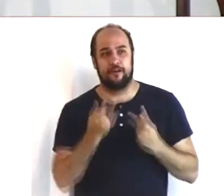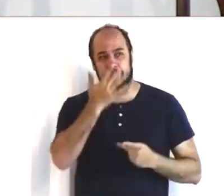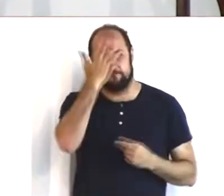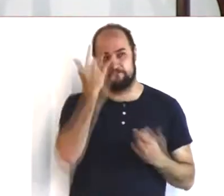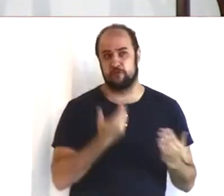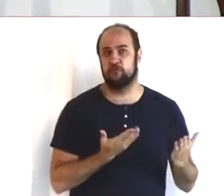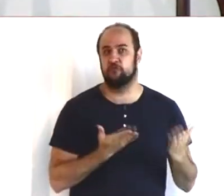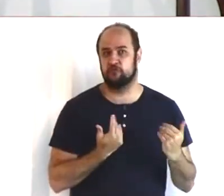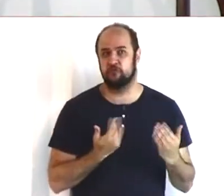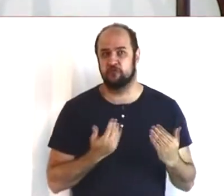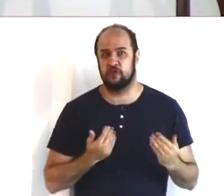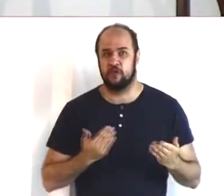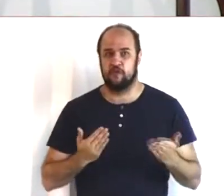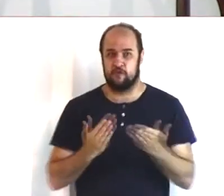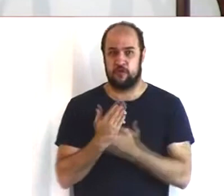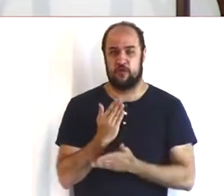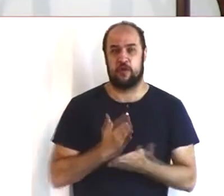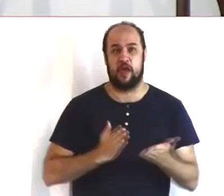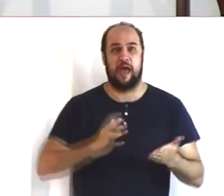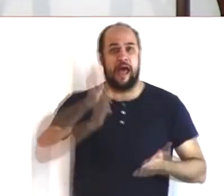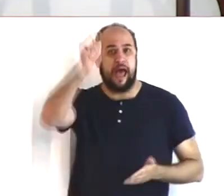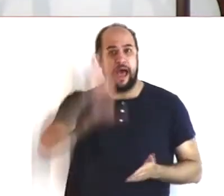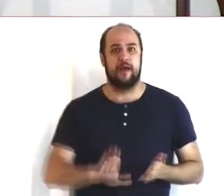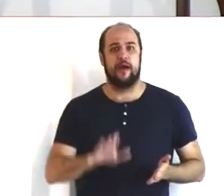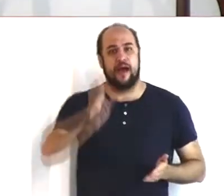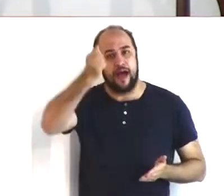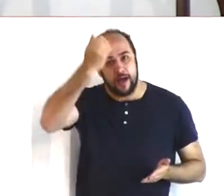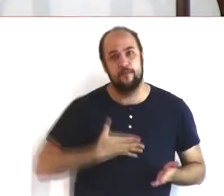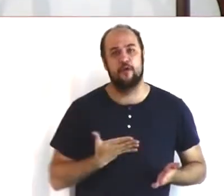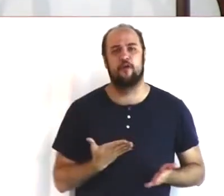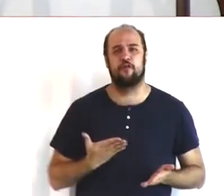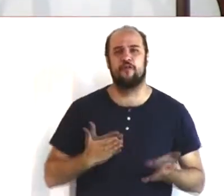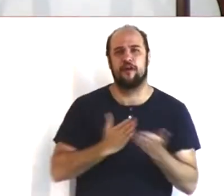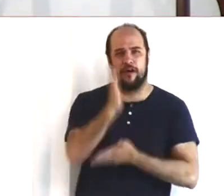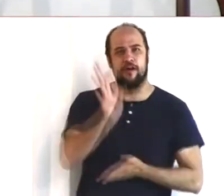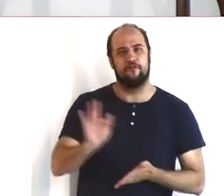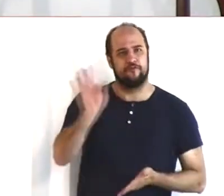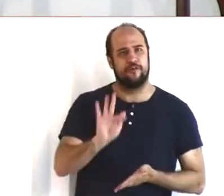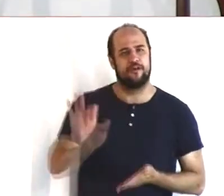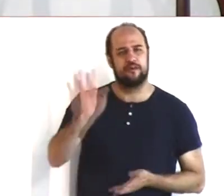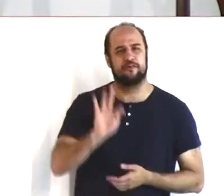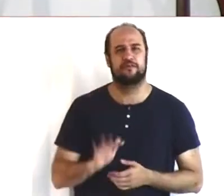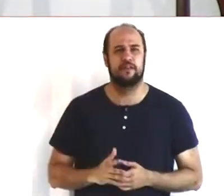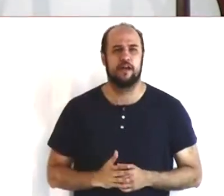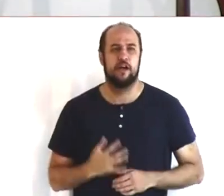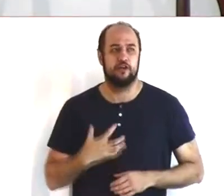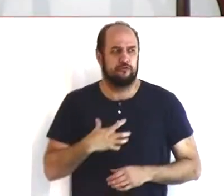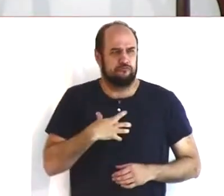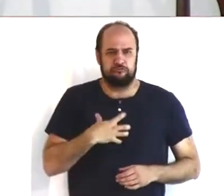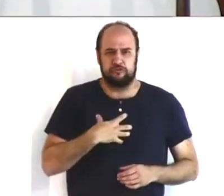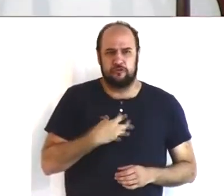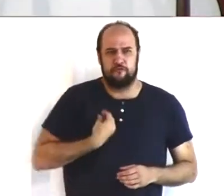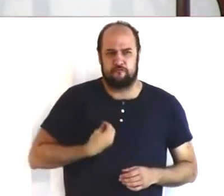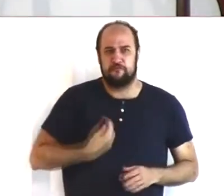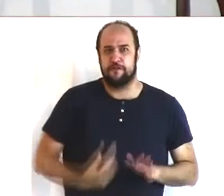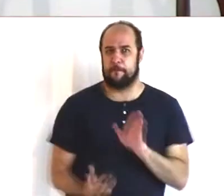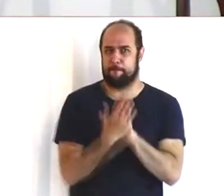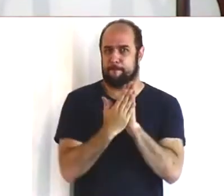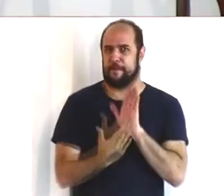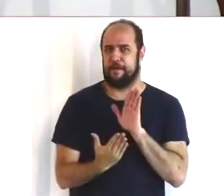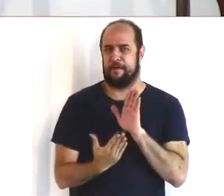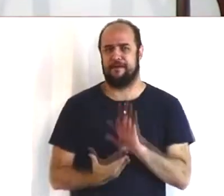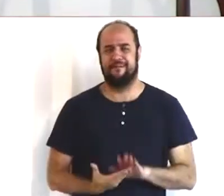jovens que passam nas universidades ou não passam nas universidades, e o impacto que isso tem na vida